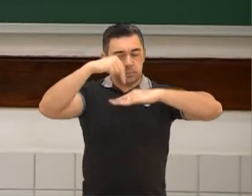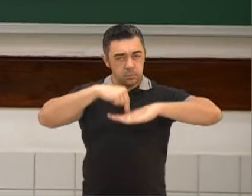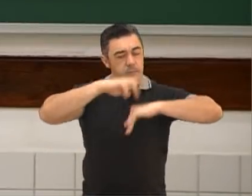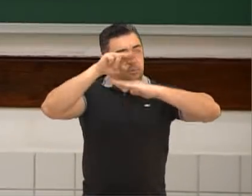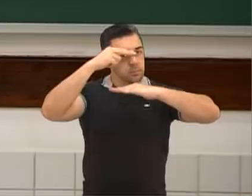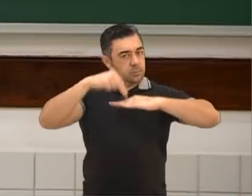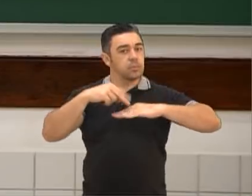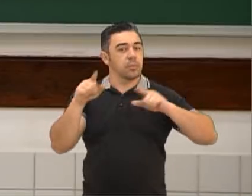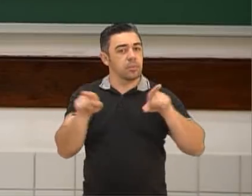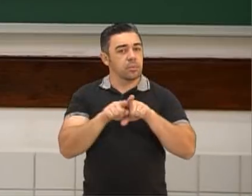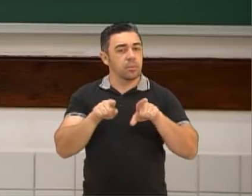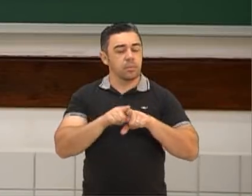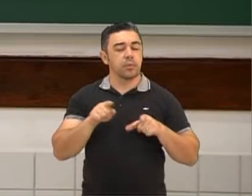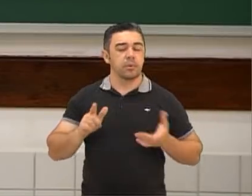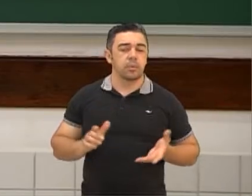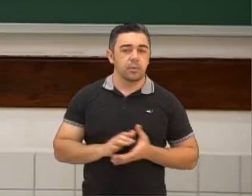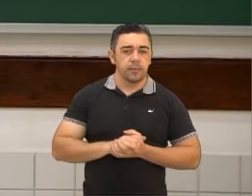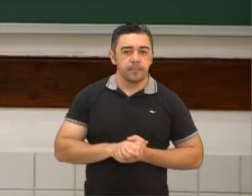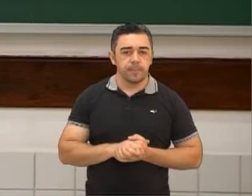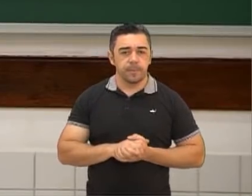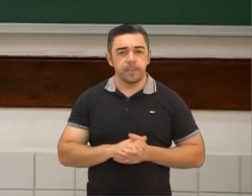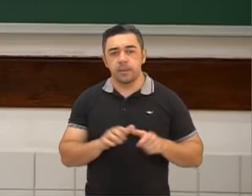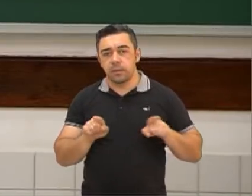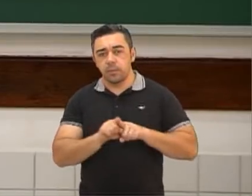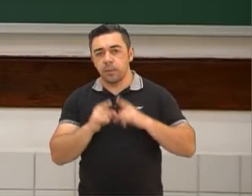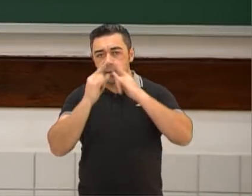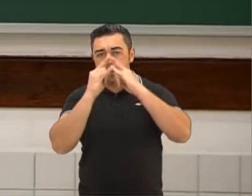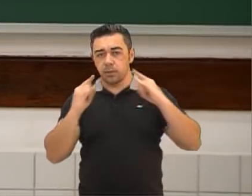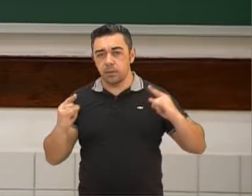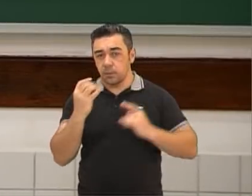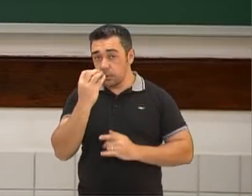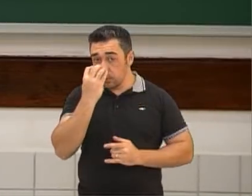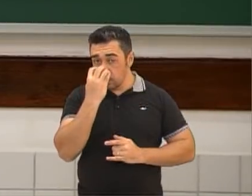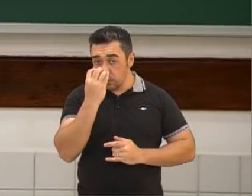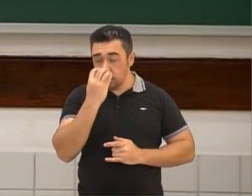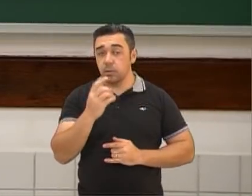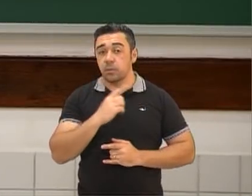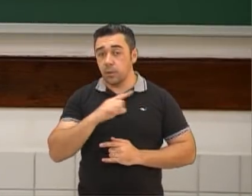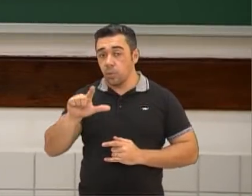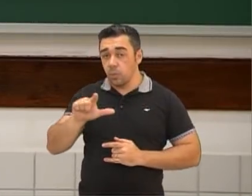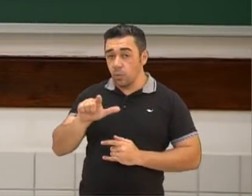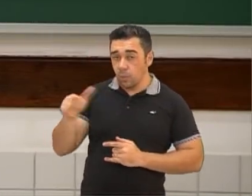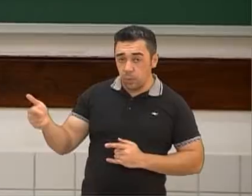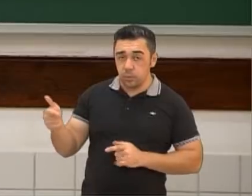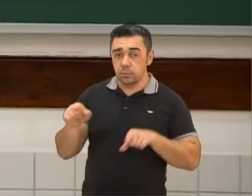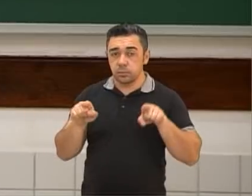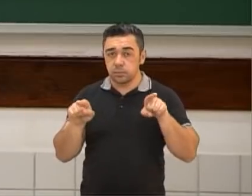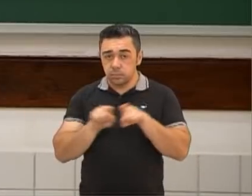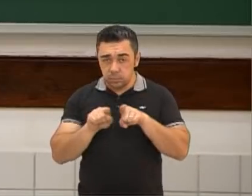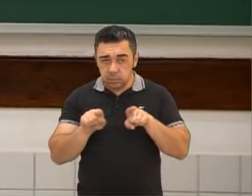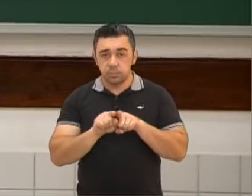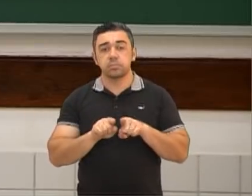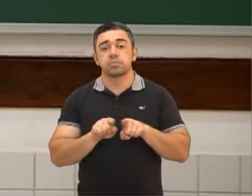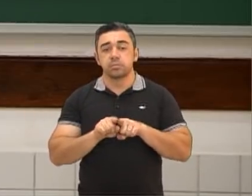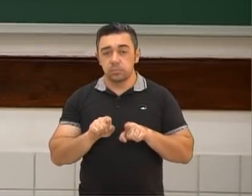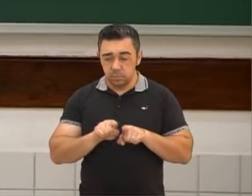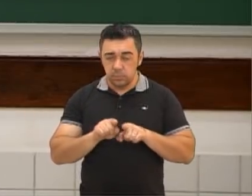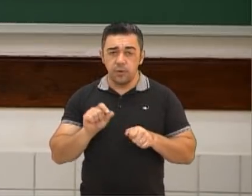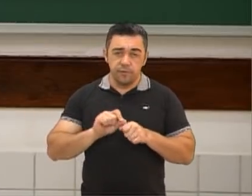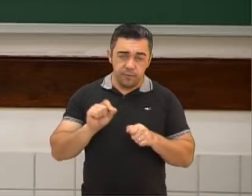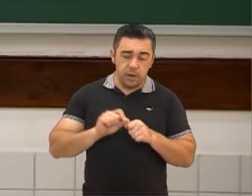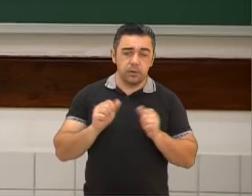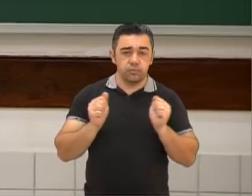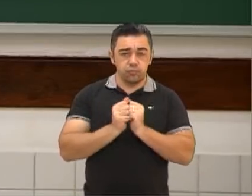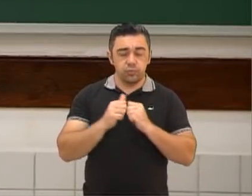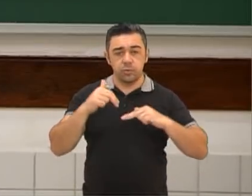realizadas no trampolim. E no próprio circo existem outras acrobacias realizadas no